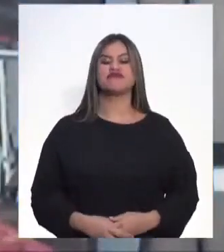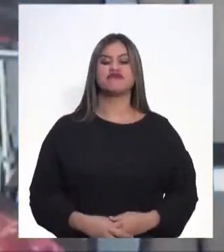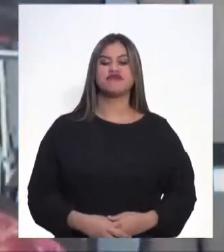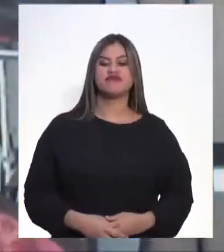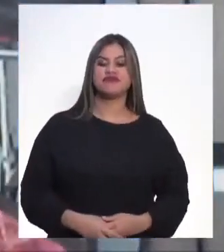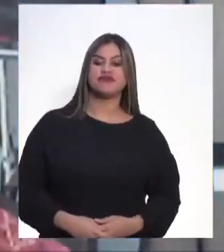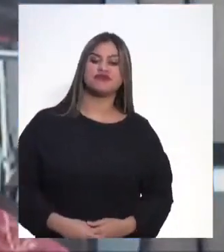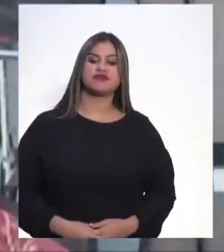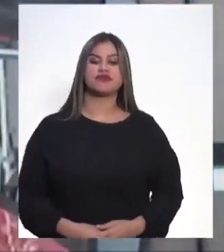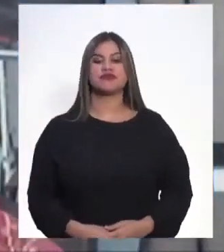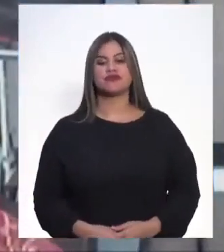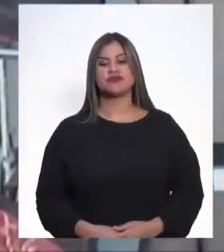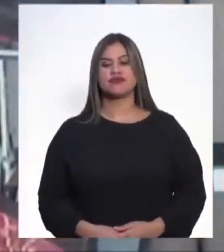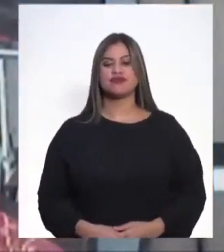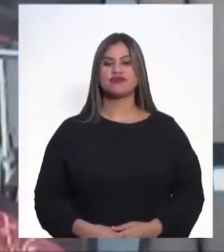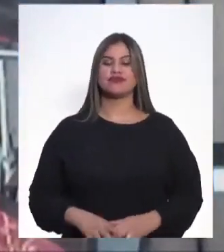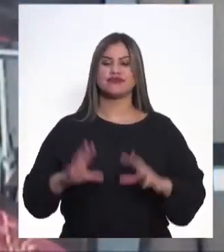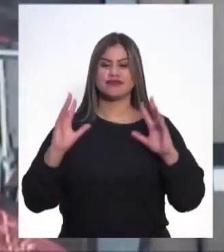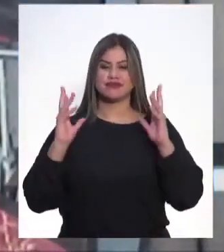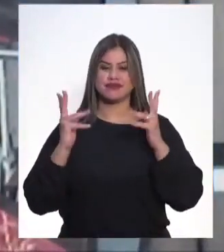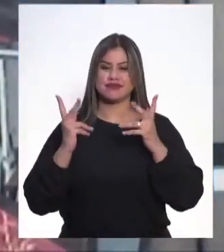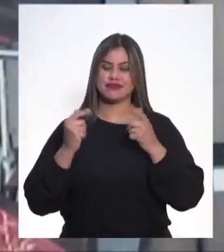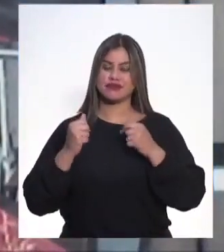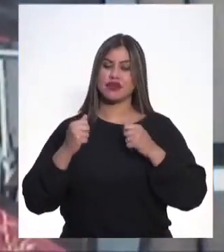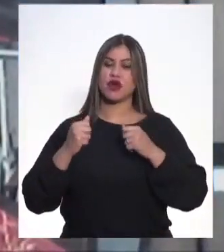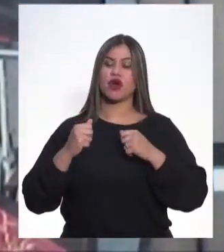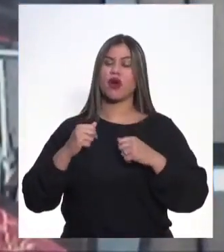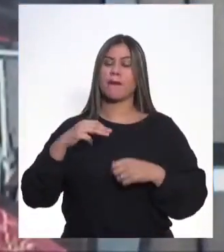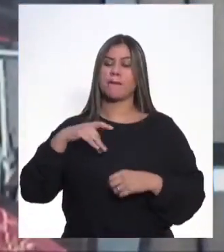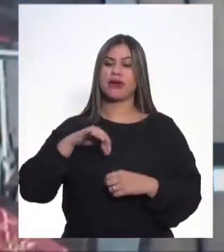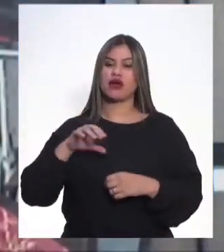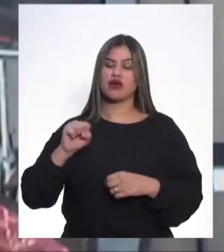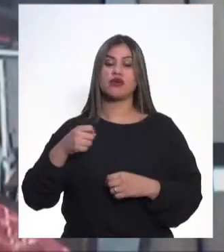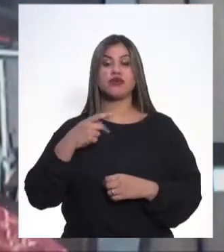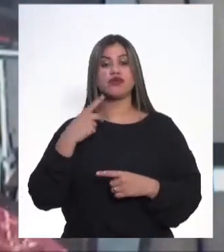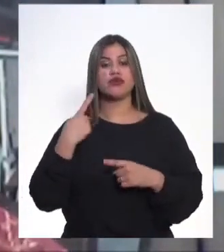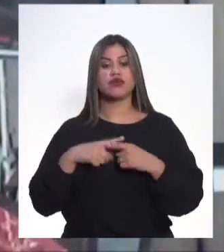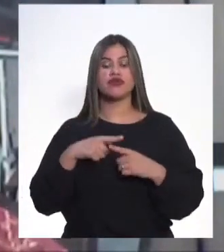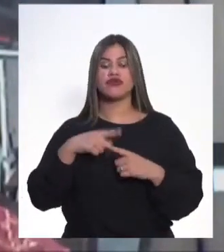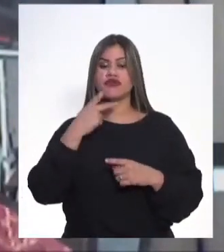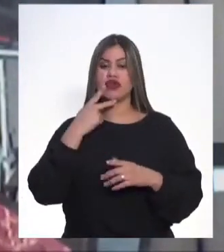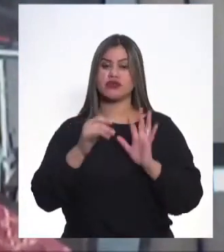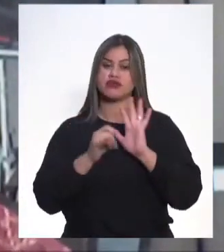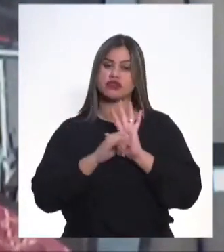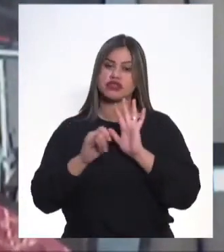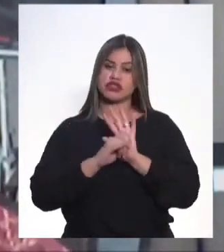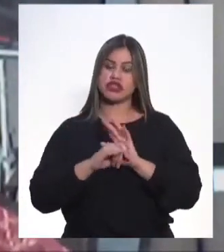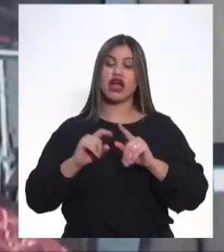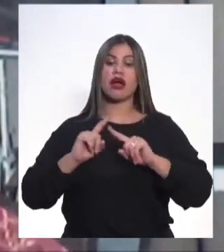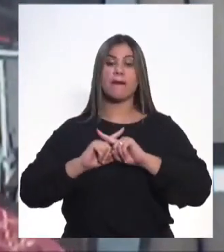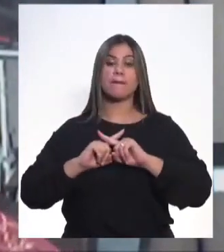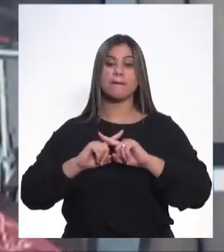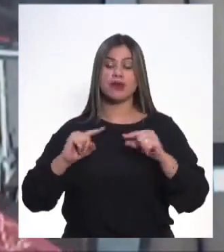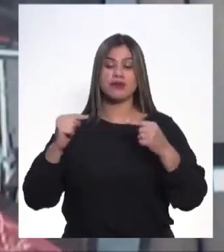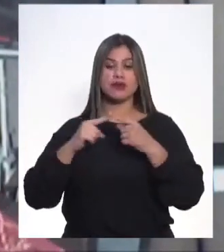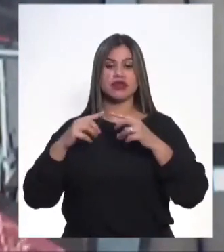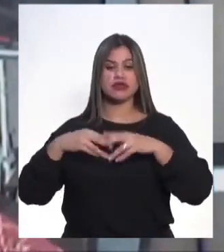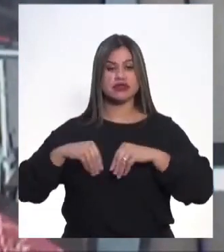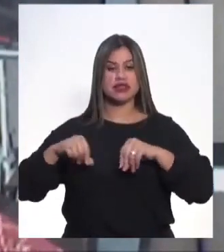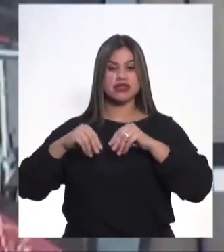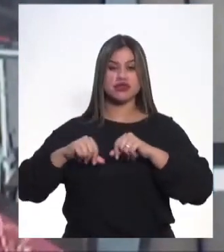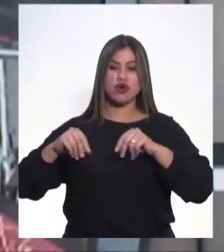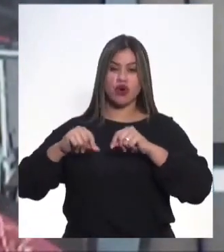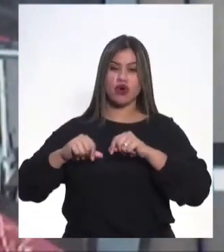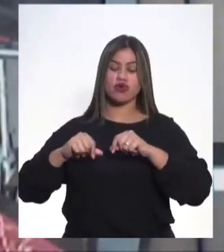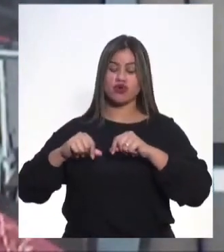Maravilhoso, né, Marconi? Porque nós discutimos a questão da identidade e o território também marca, né? Marca as